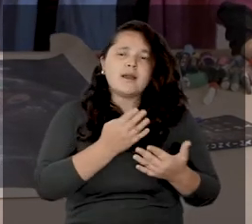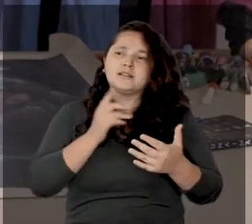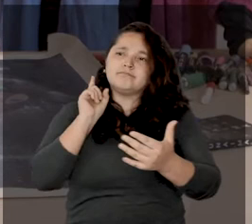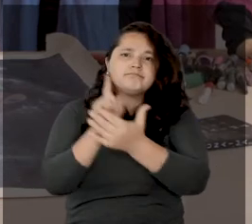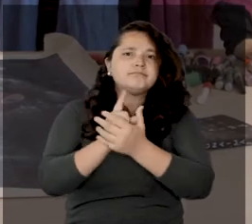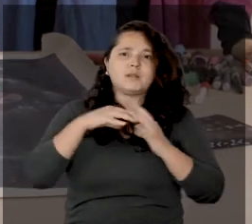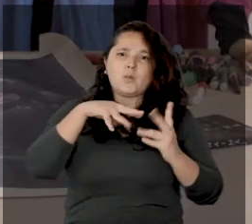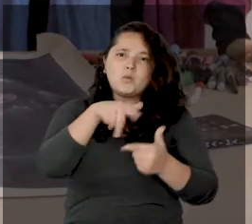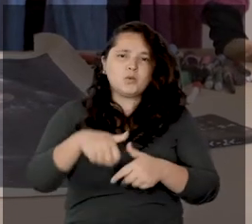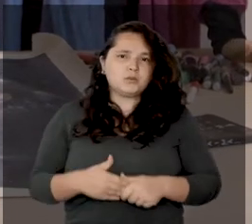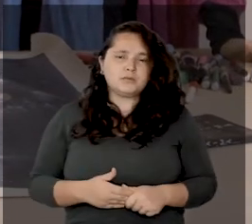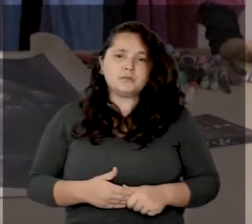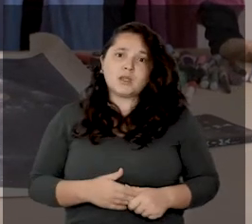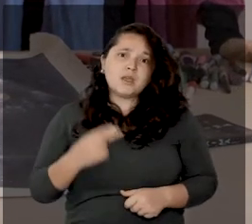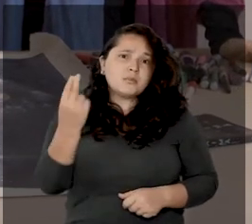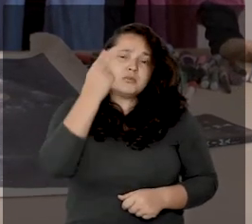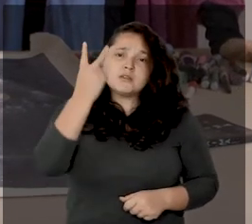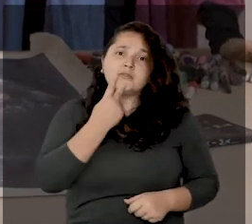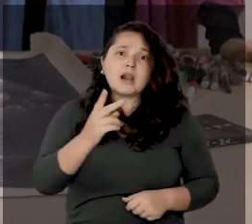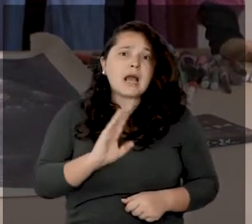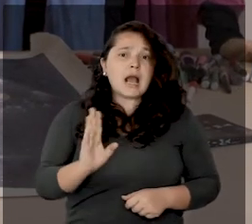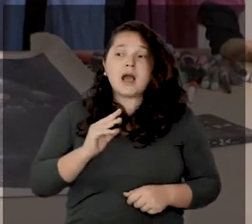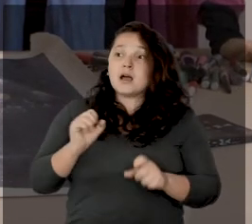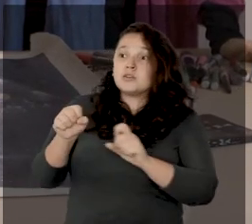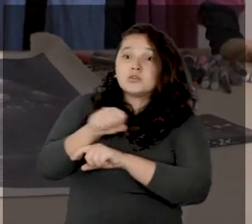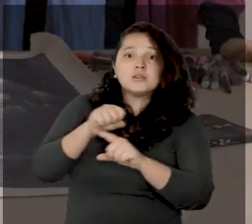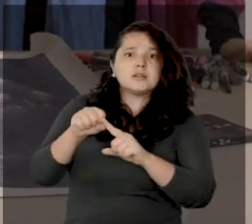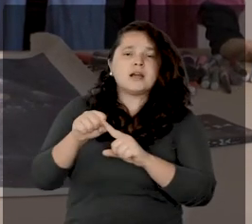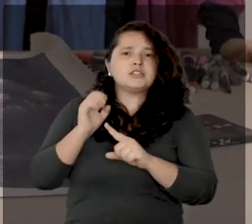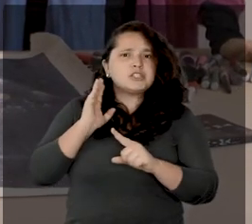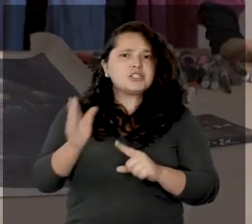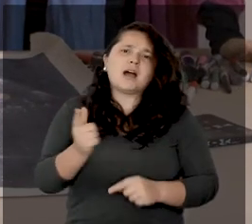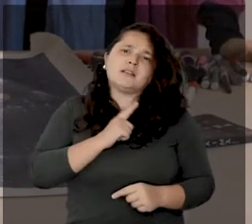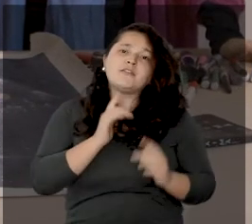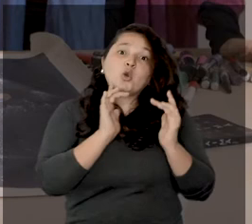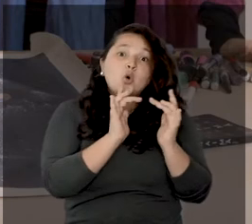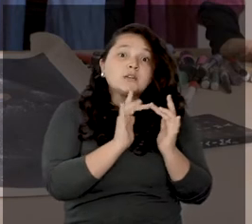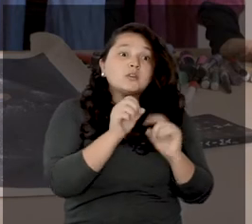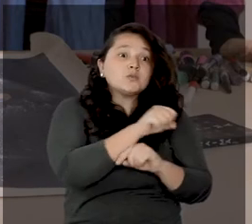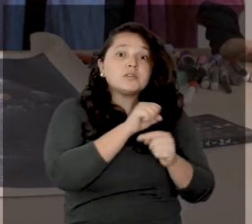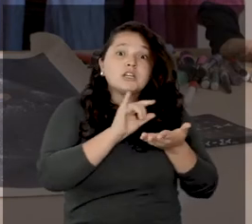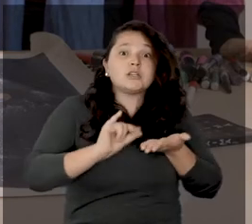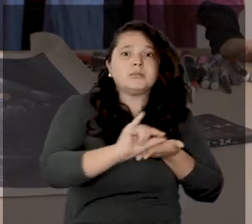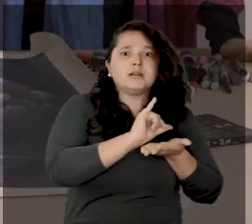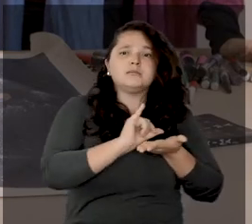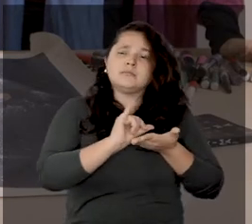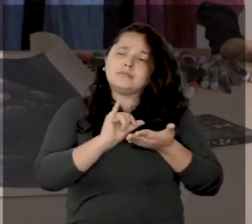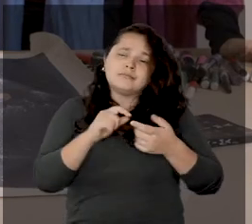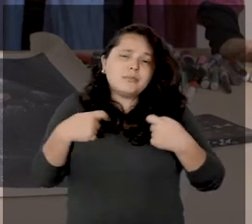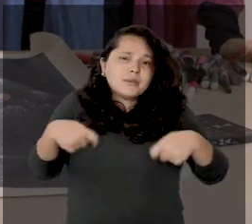que tem uma sociedade que já teve contato, que consiga viver, sobreviver sem a história do dinheiro, né? Então, isso